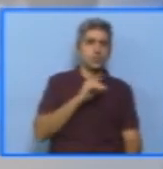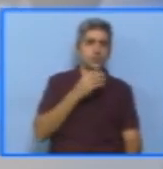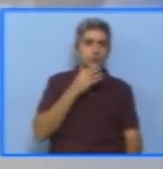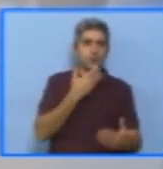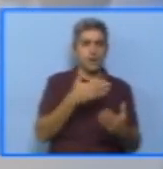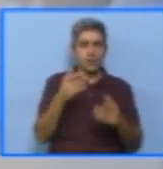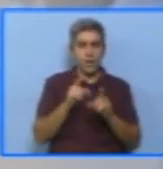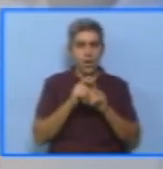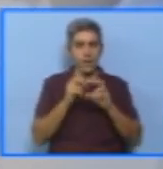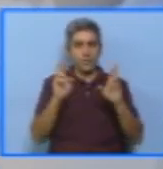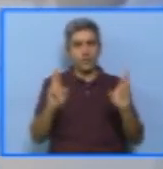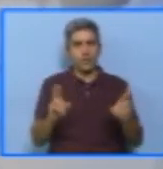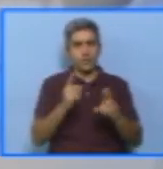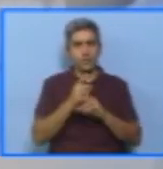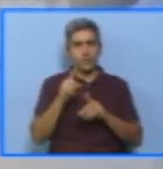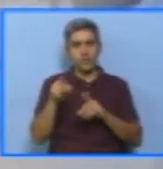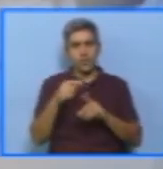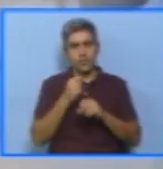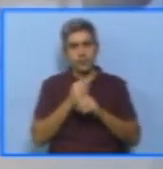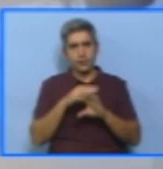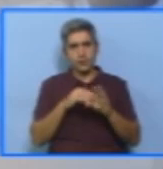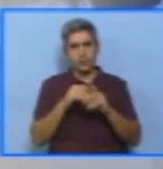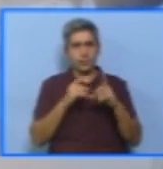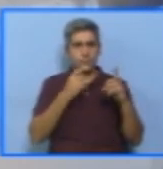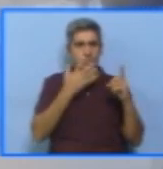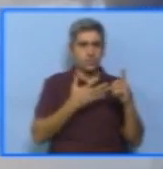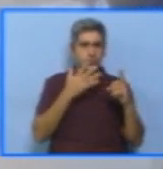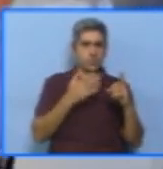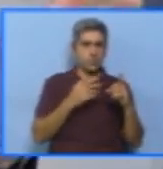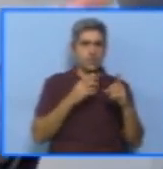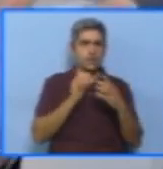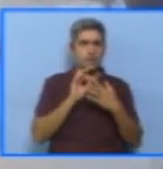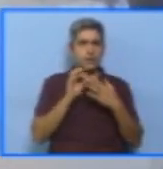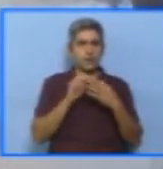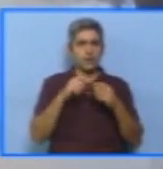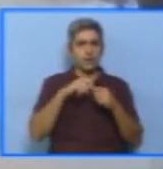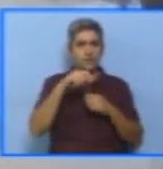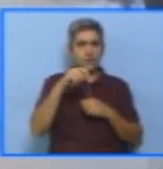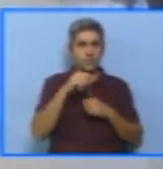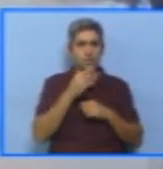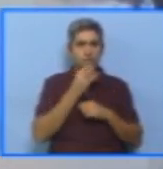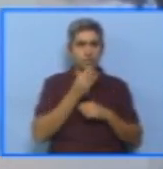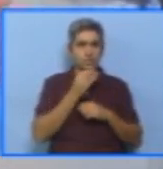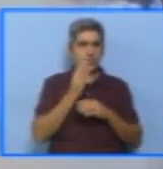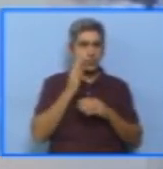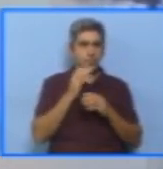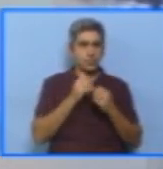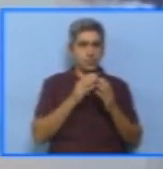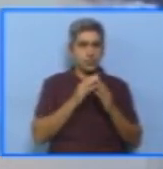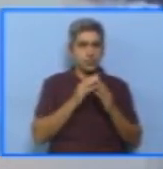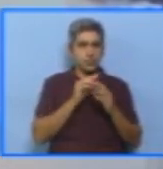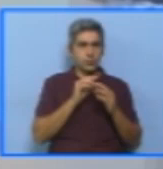uns como a outros, porque eles fizeram numa hora o que os outros fizeram num dia, que é o critério da medida judaica que tenta tudo